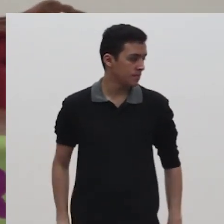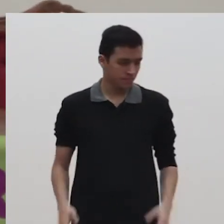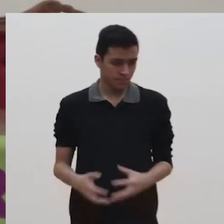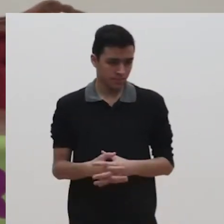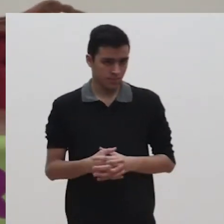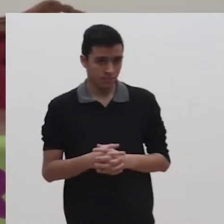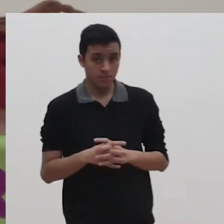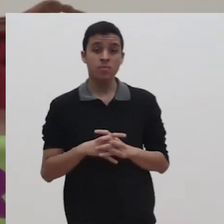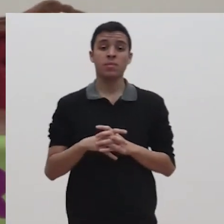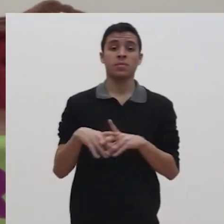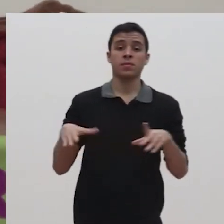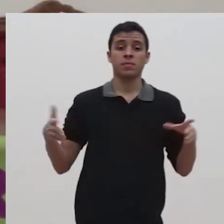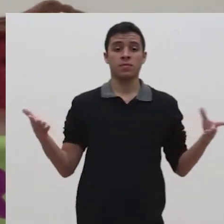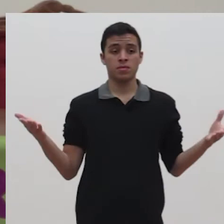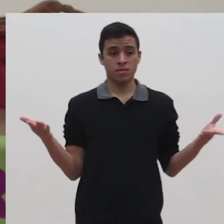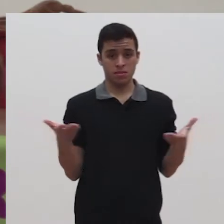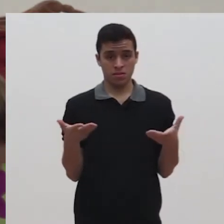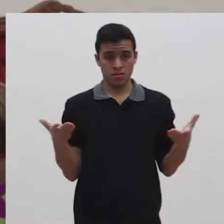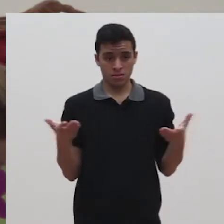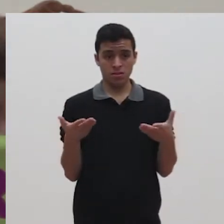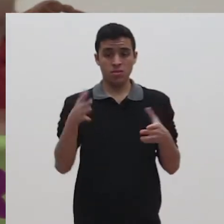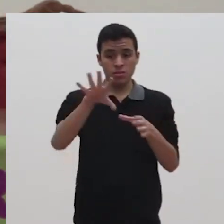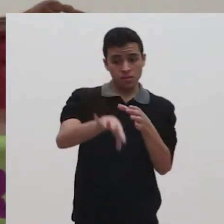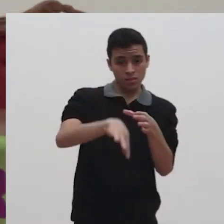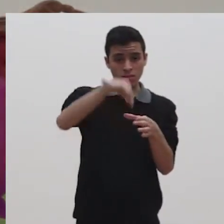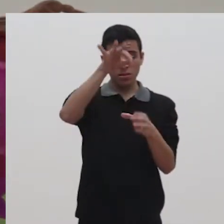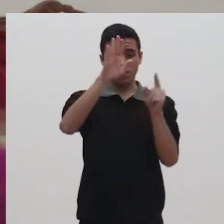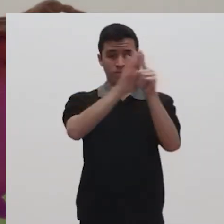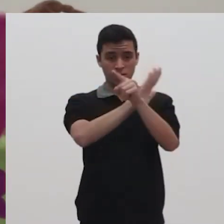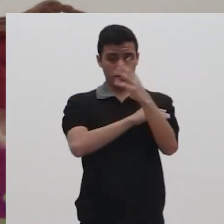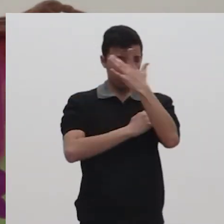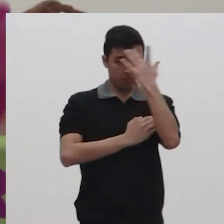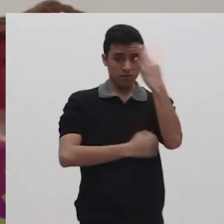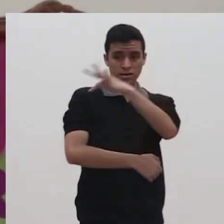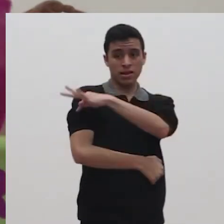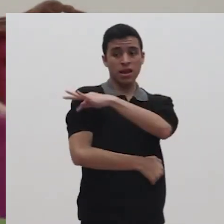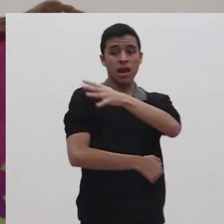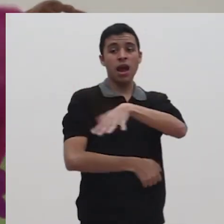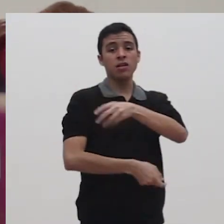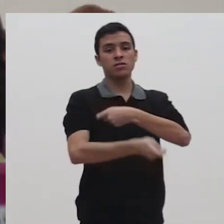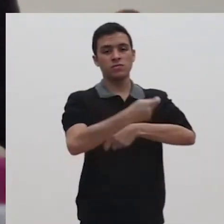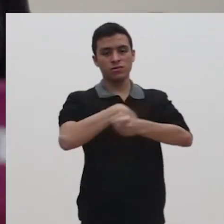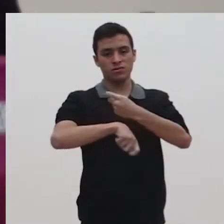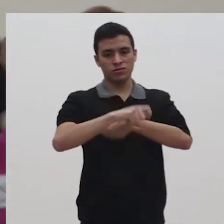Passar agora a sortear uma pergunta dos técnicos administrativos.